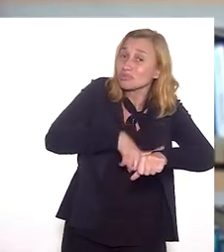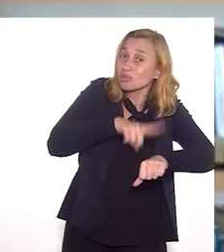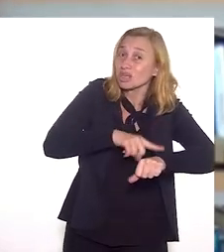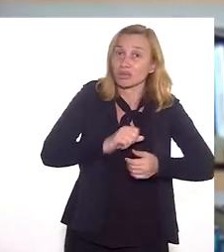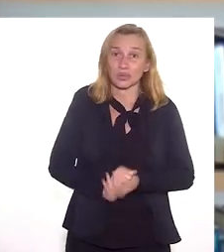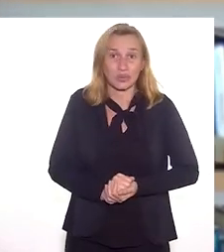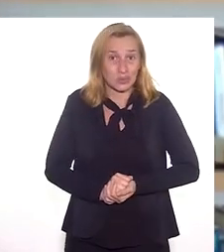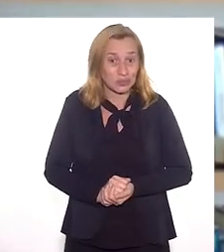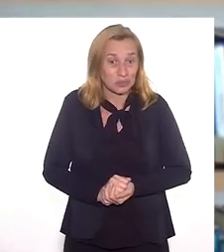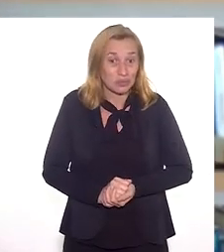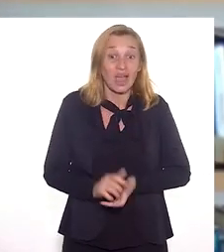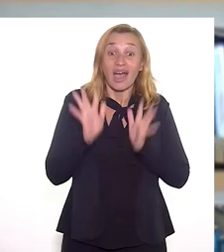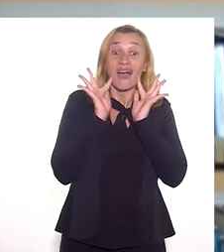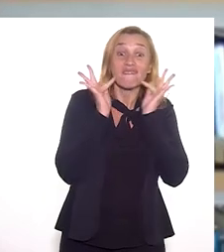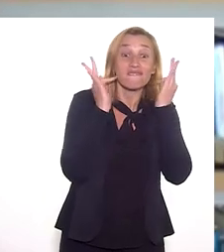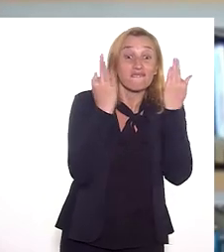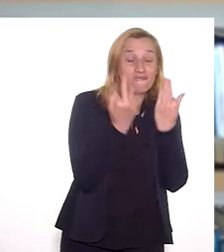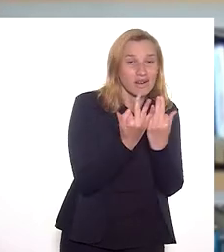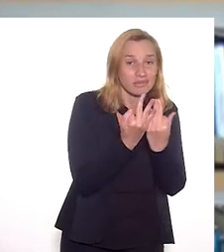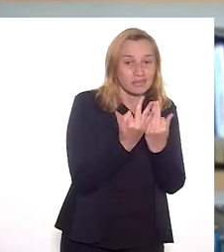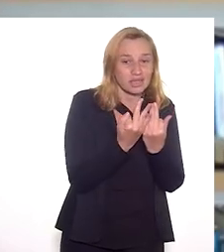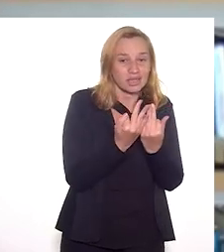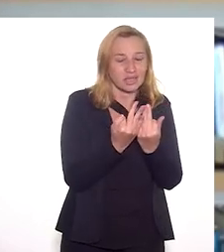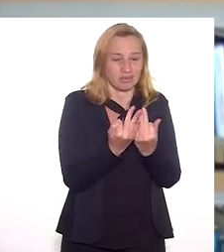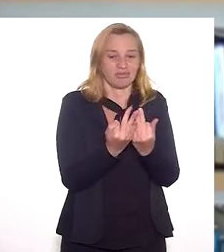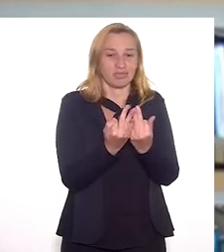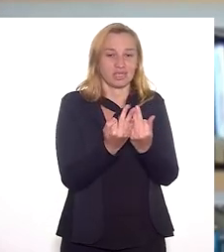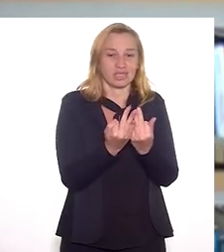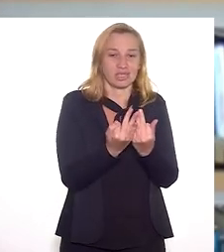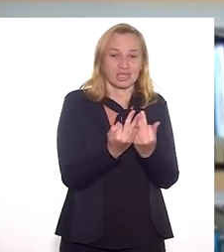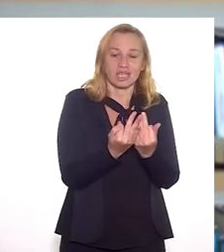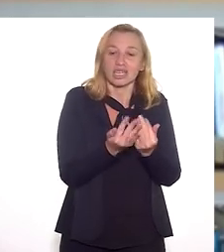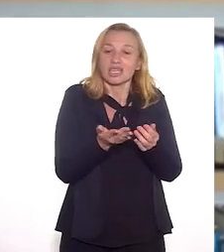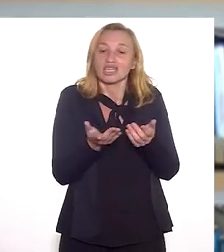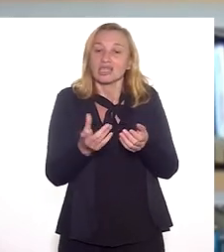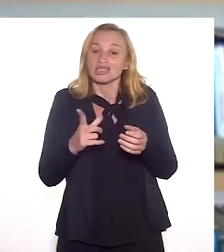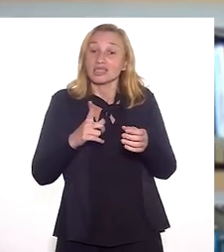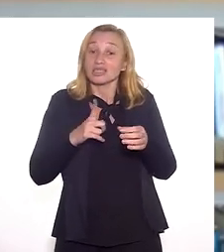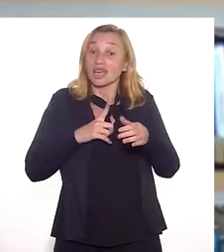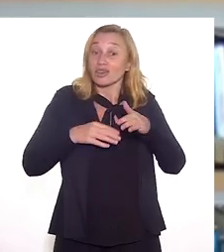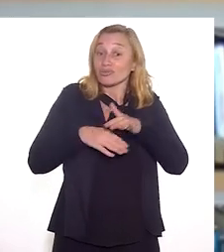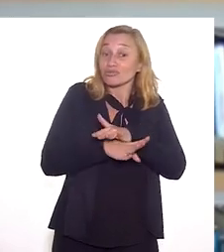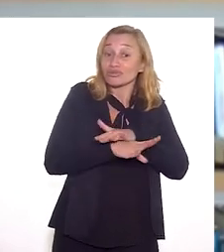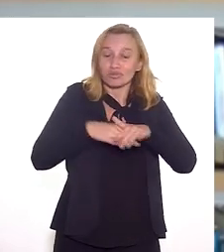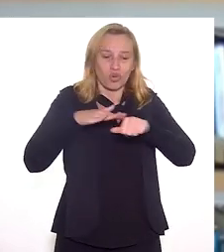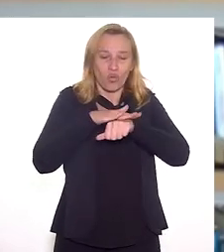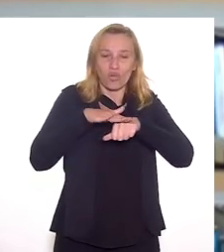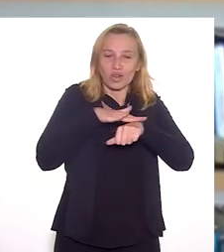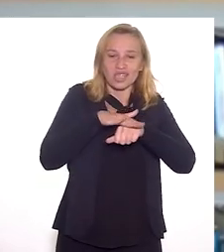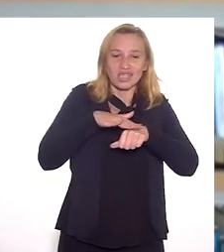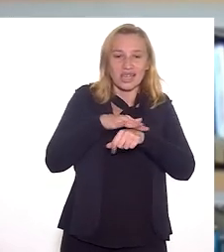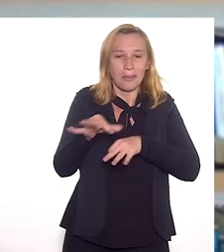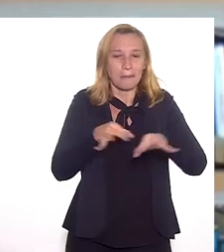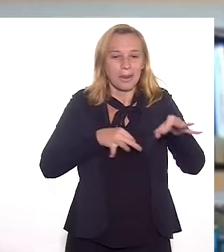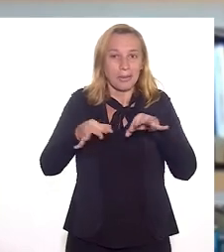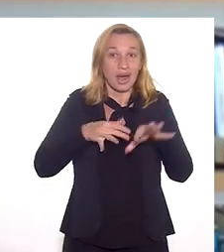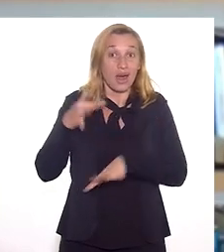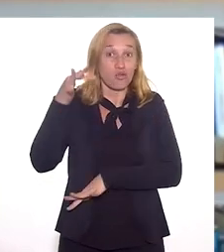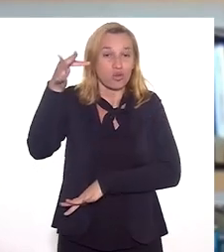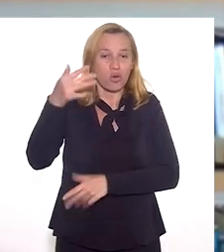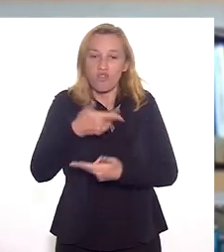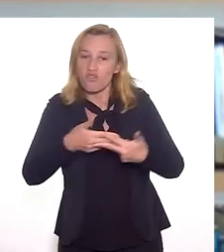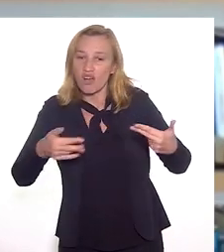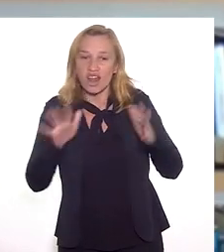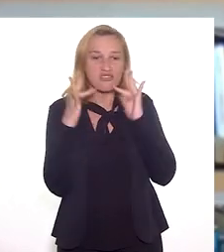nesse momento, se a família cultiva o hábito de conversar sobre o futuro, de planejar o